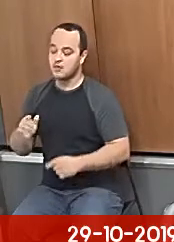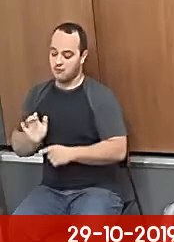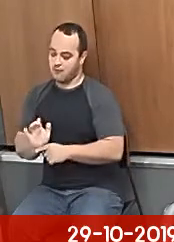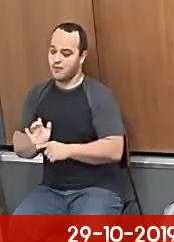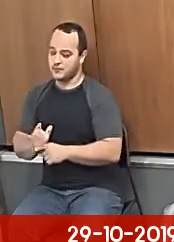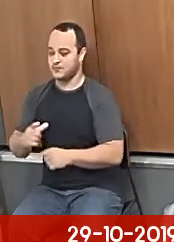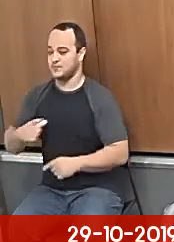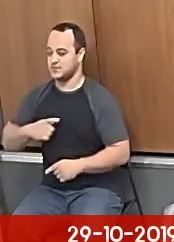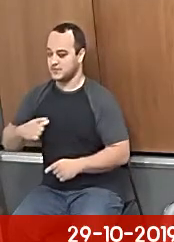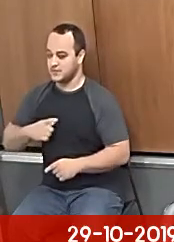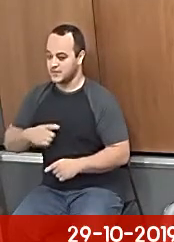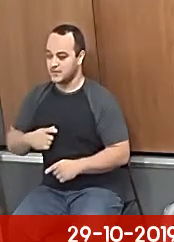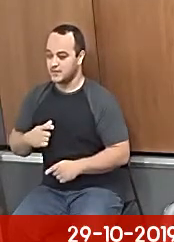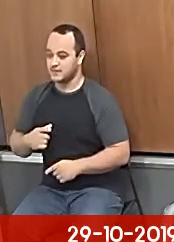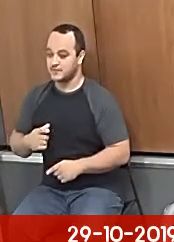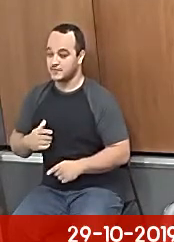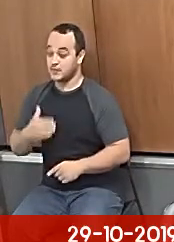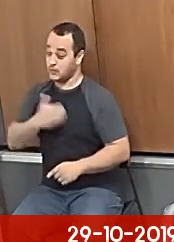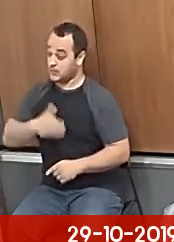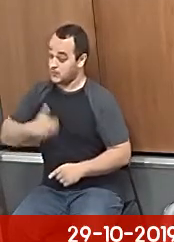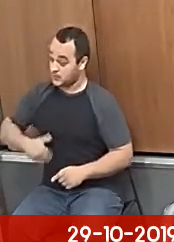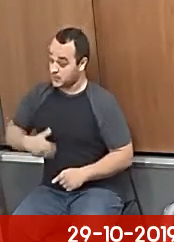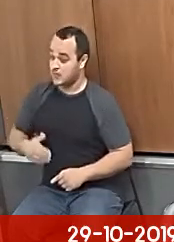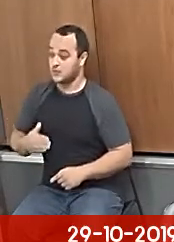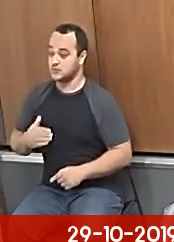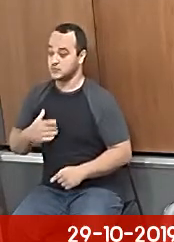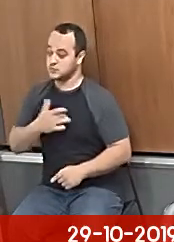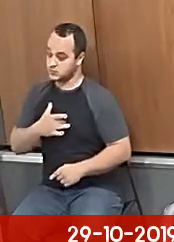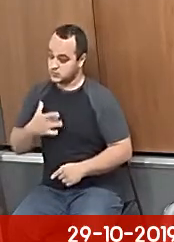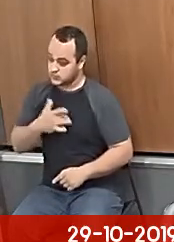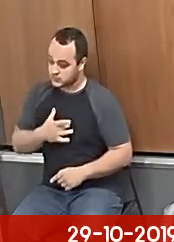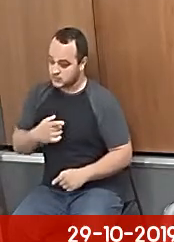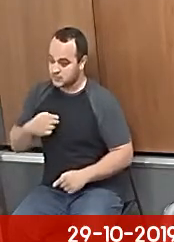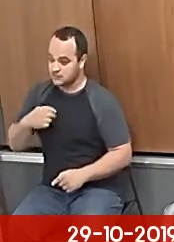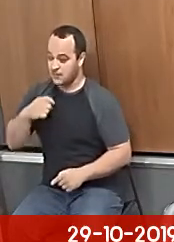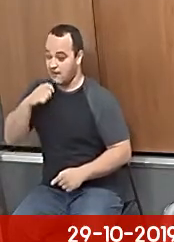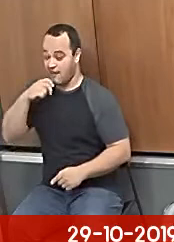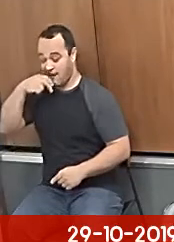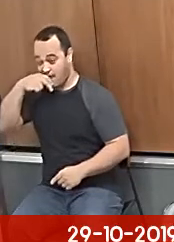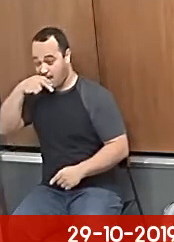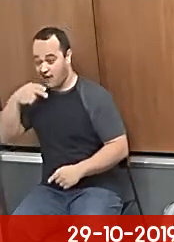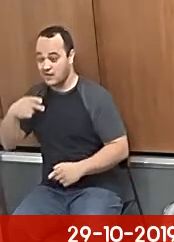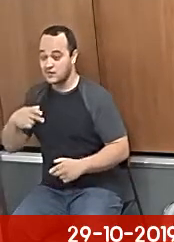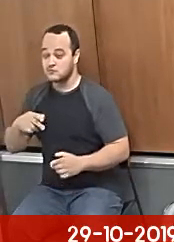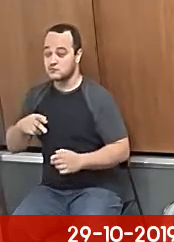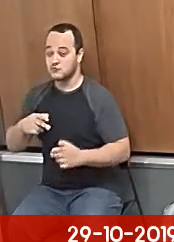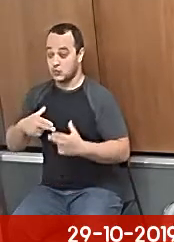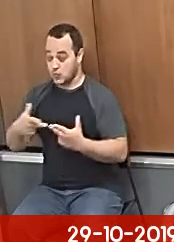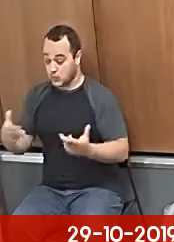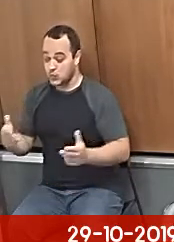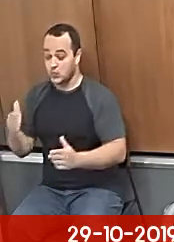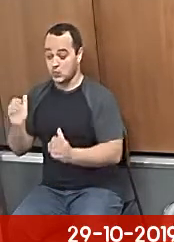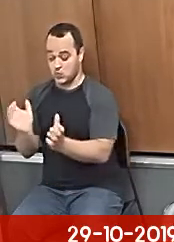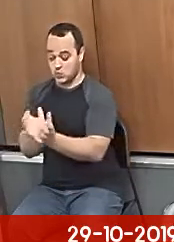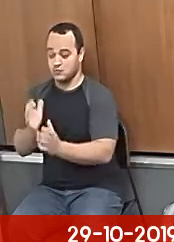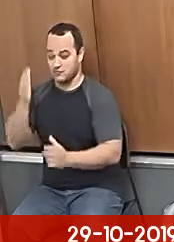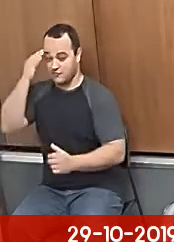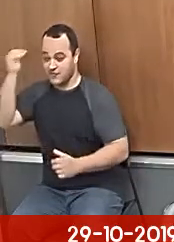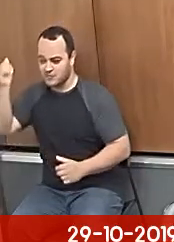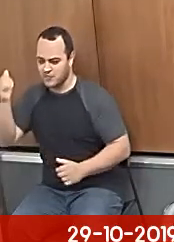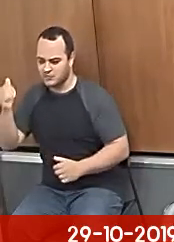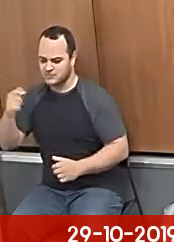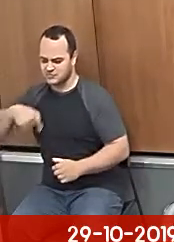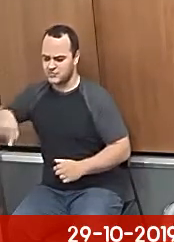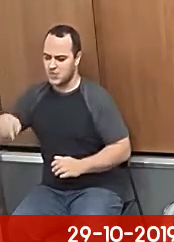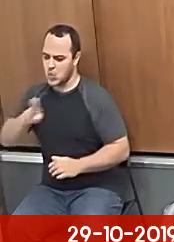agora. Mas do Atlético, quem sabe? Do Cruzeiro, quem sabe? Do América, né? Mas, assim, a gente não quer virar necessariamente Atlético, Cruzeiro ou América.